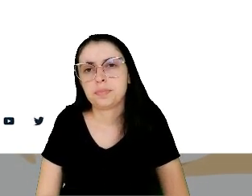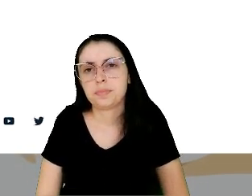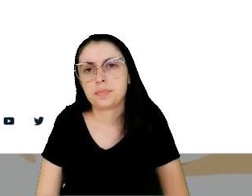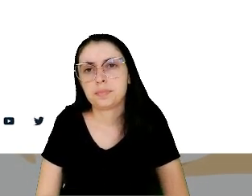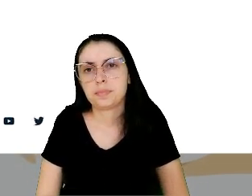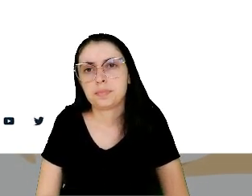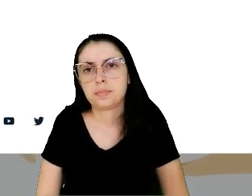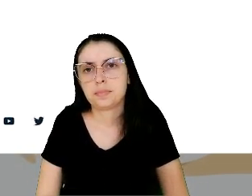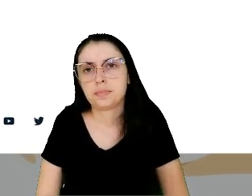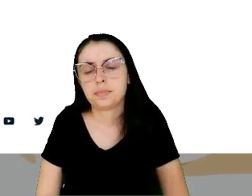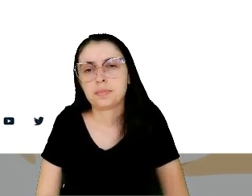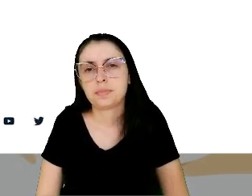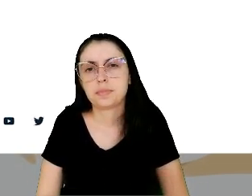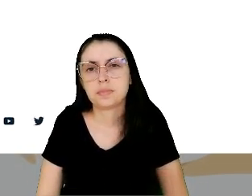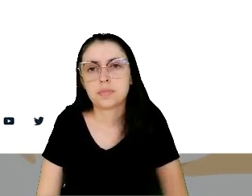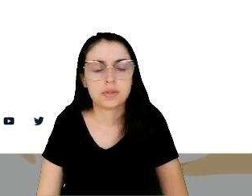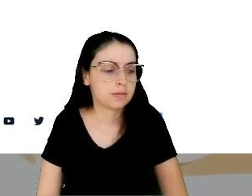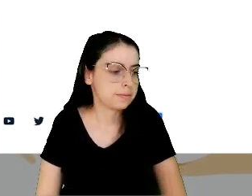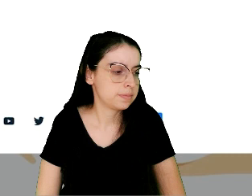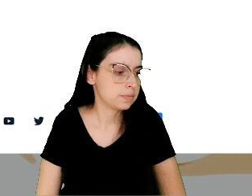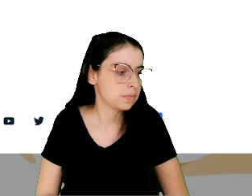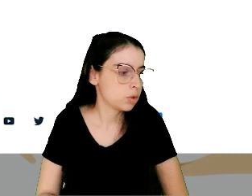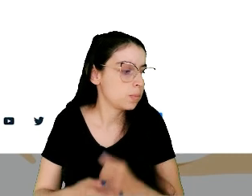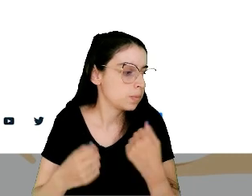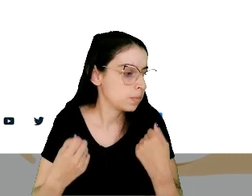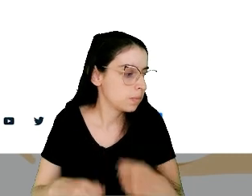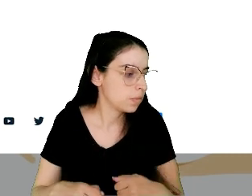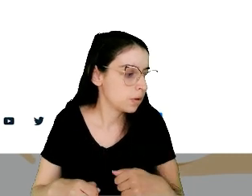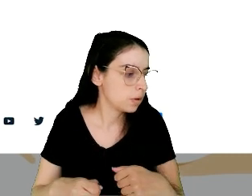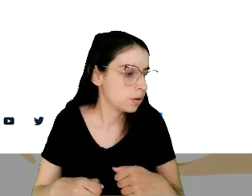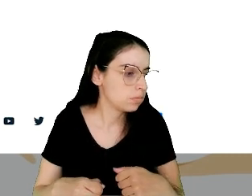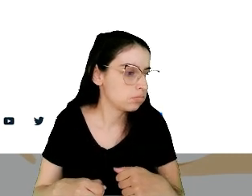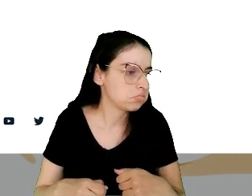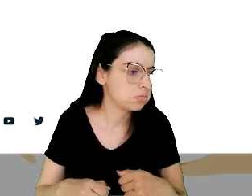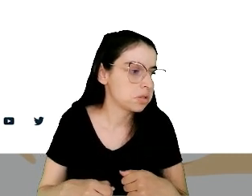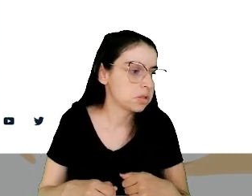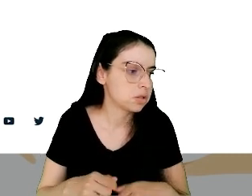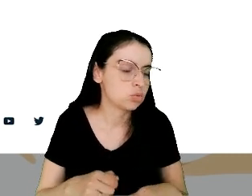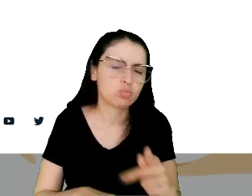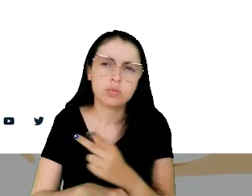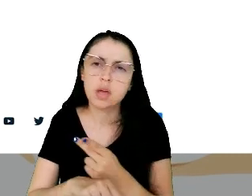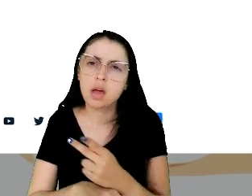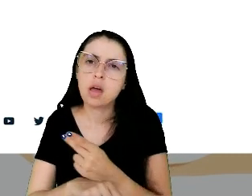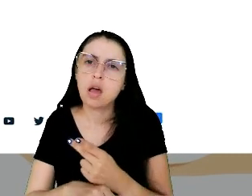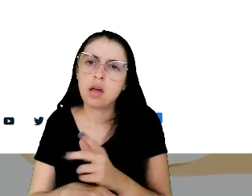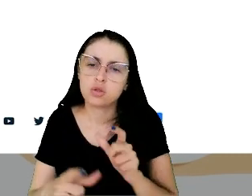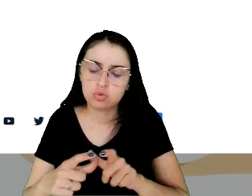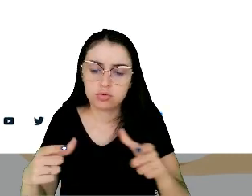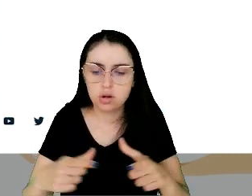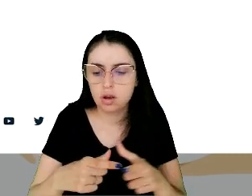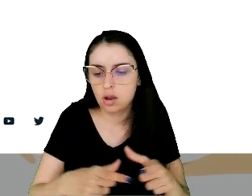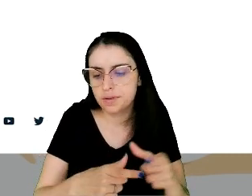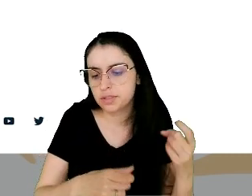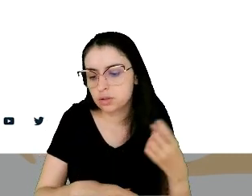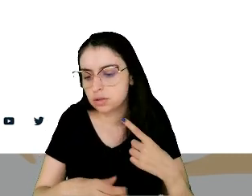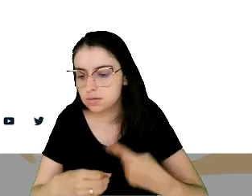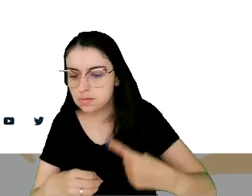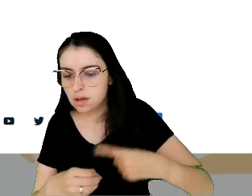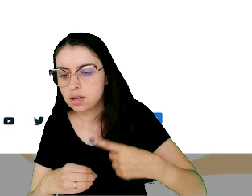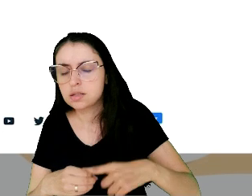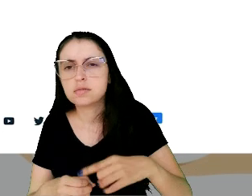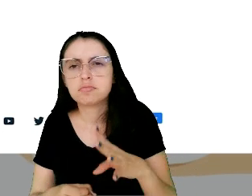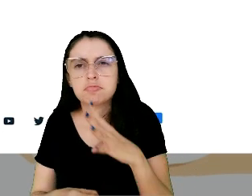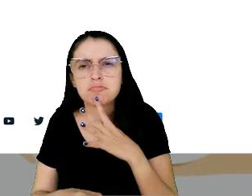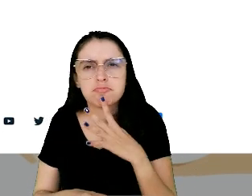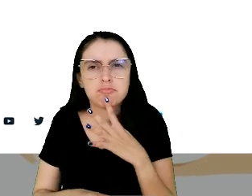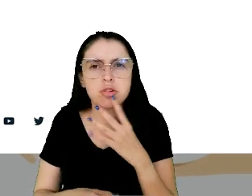agua.mpf.mp.br. Né? Com ela é possível checar a qualidade da água em diferentes locais, né? E saber sobre os